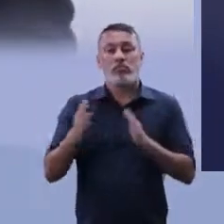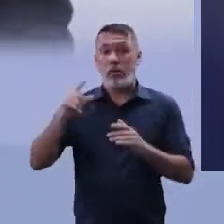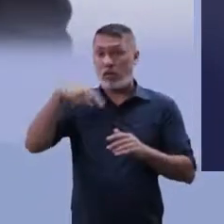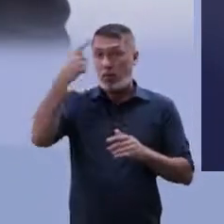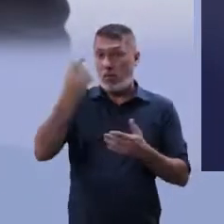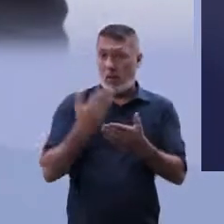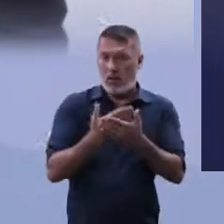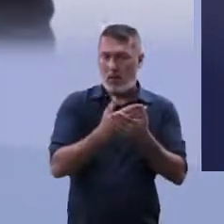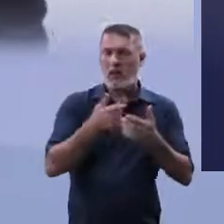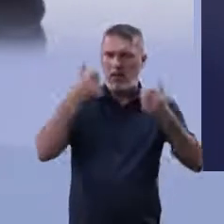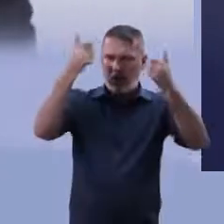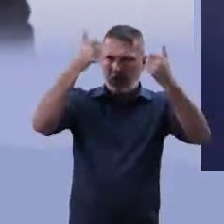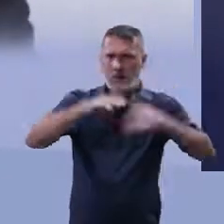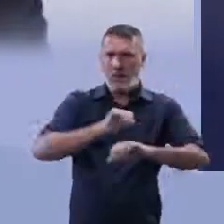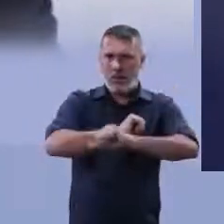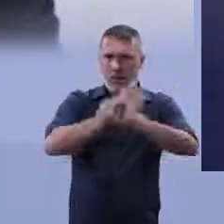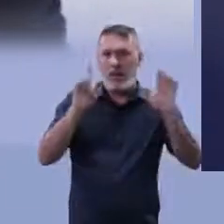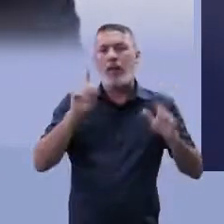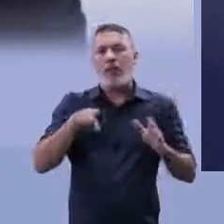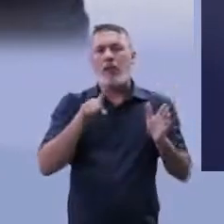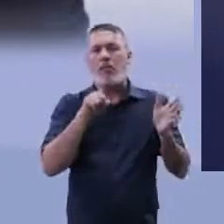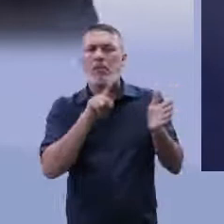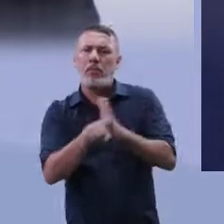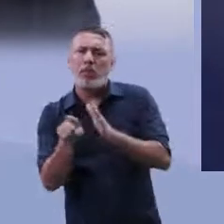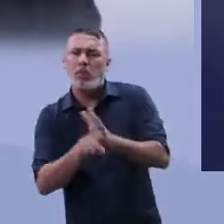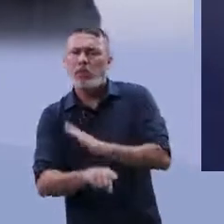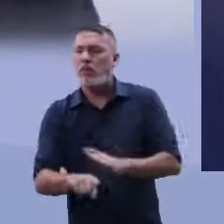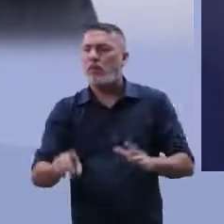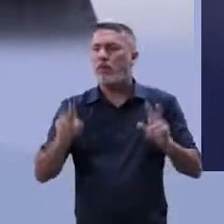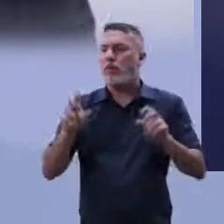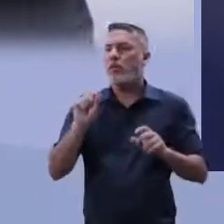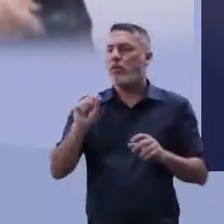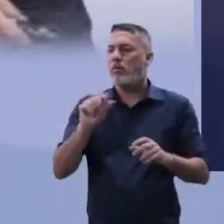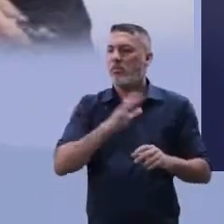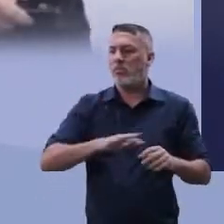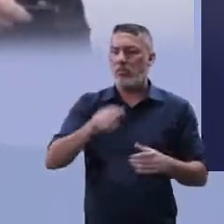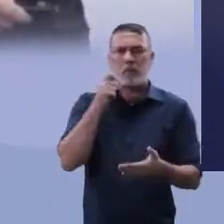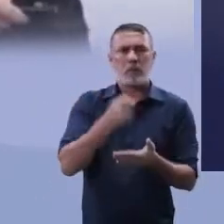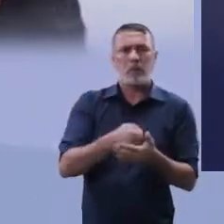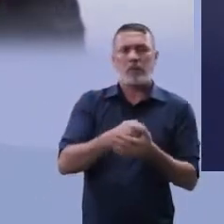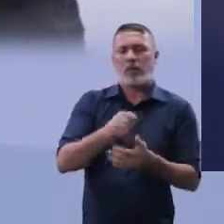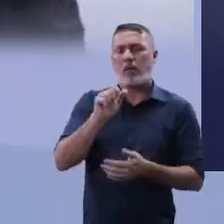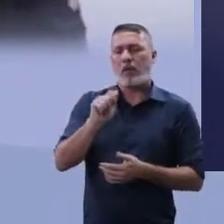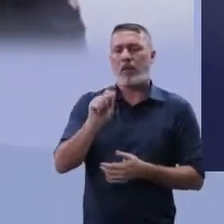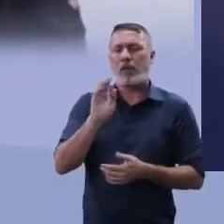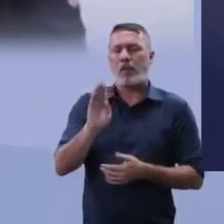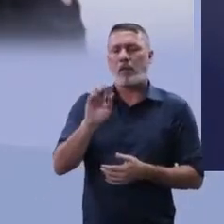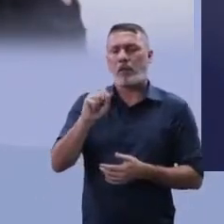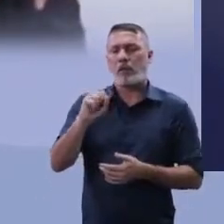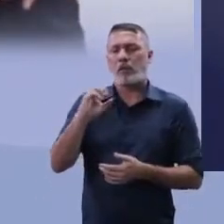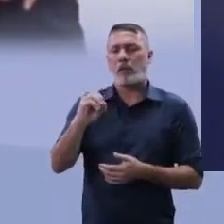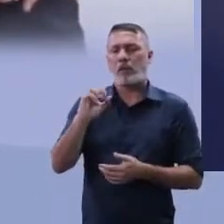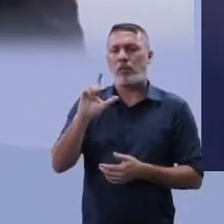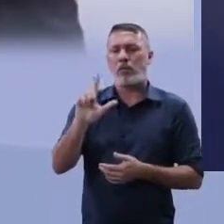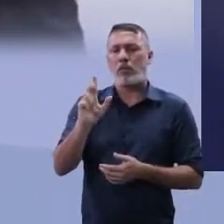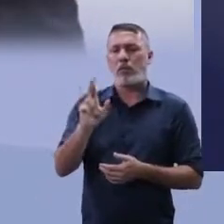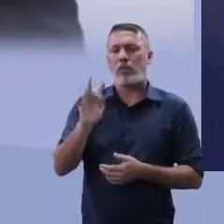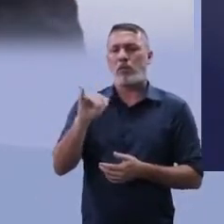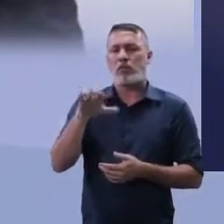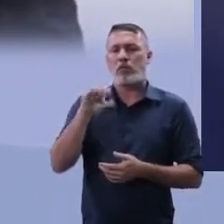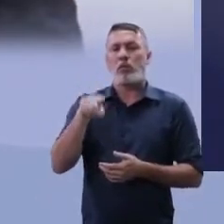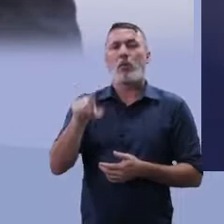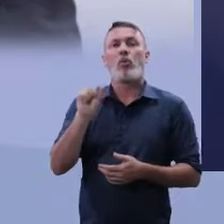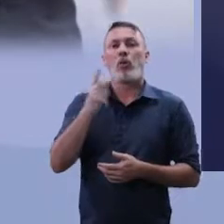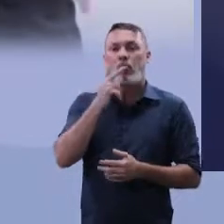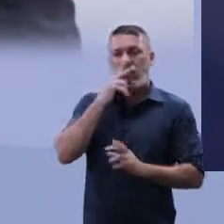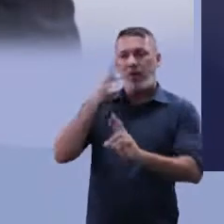mais especificamente na próxima aula, mas é o questionamento ao absolutismo, aquela forma de governo que concentra na